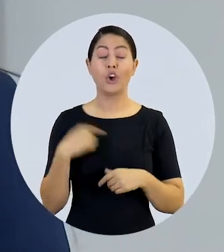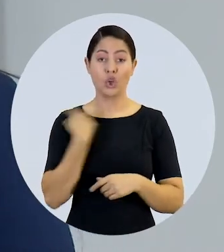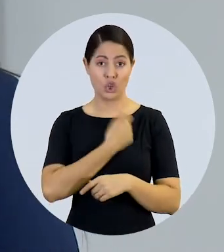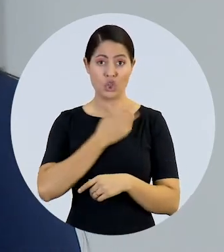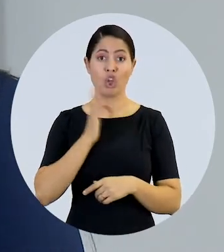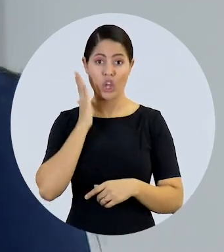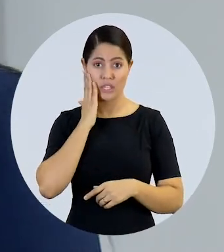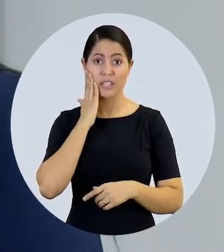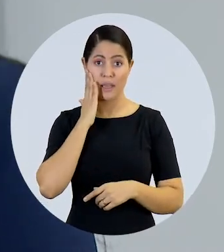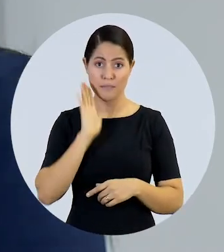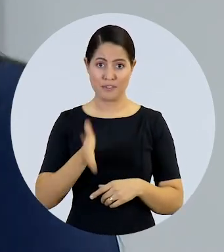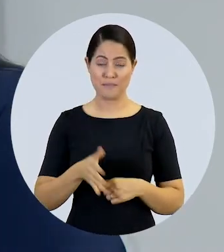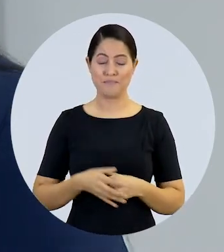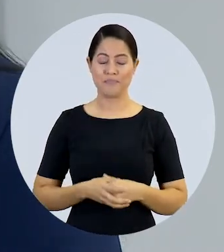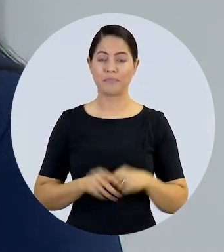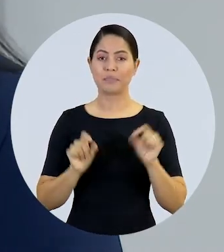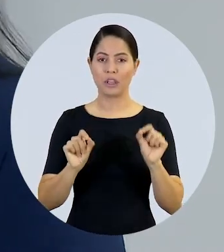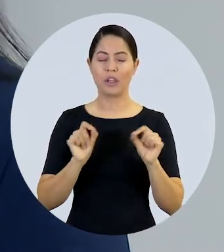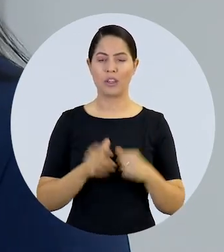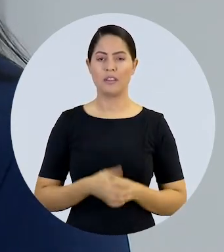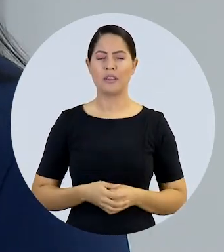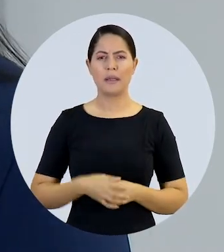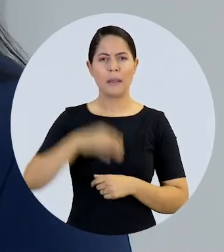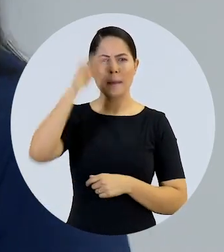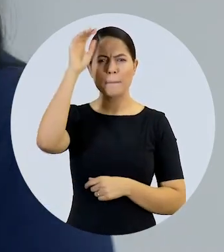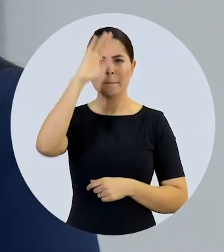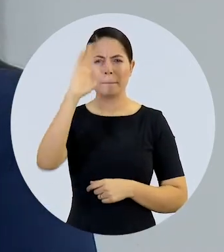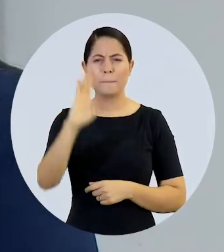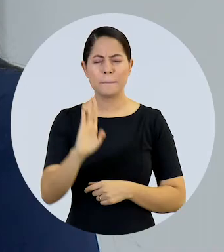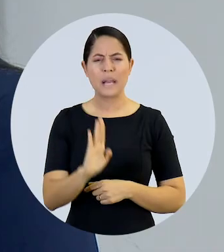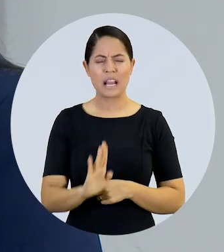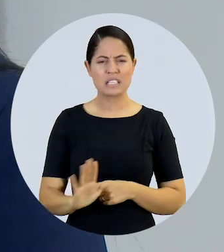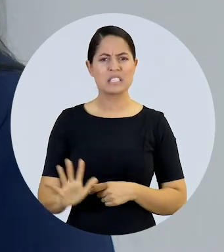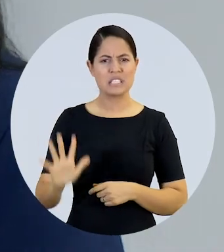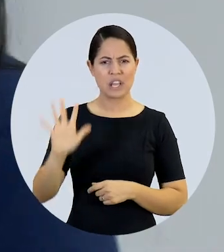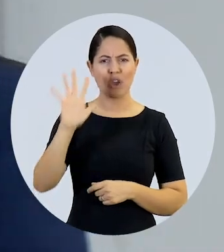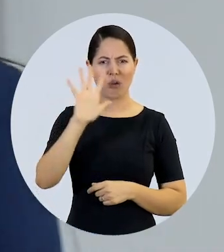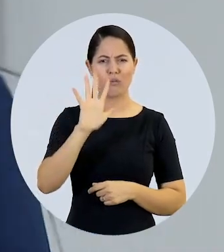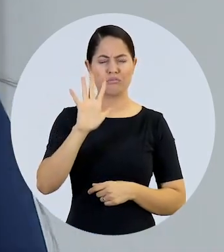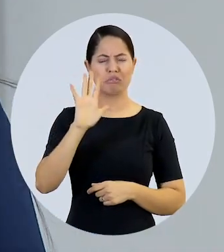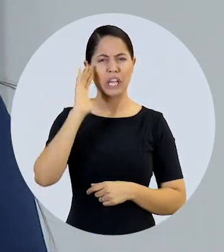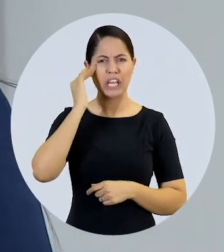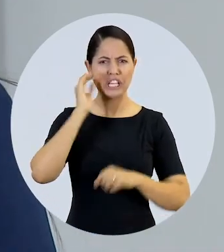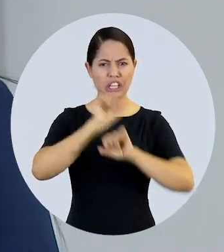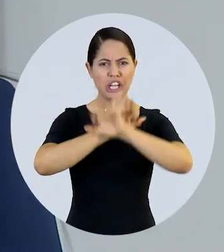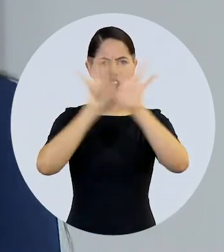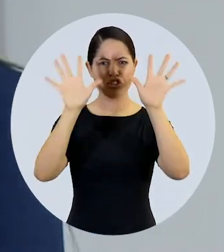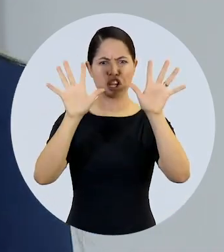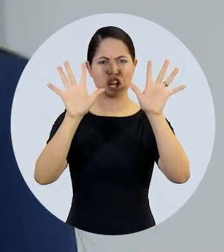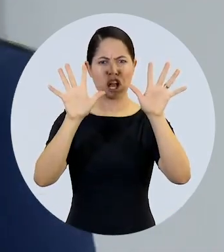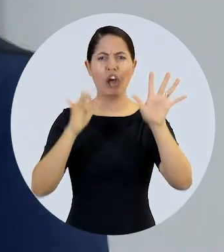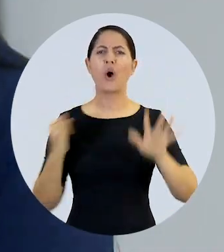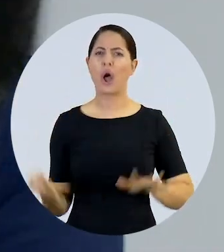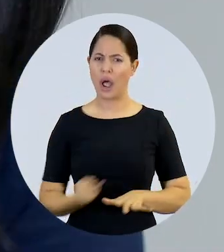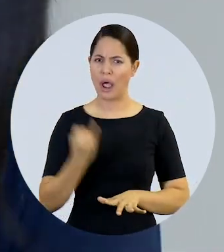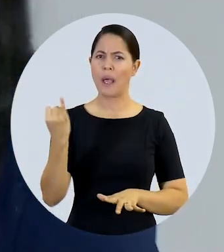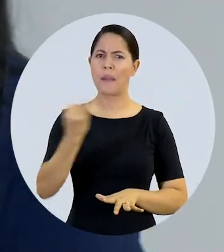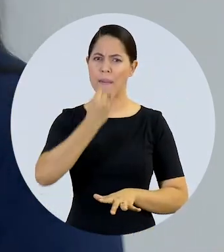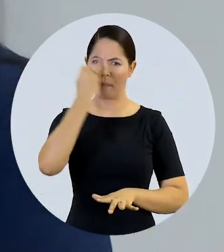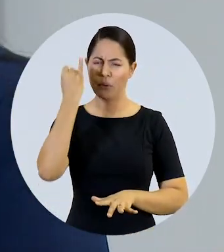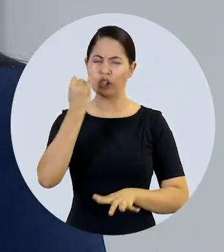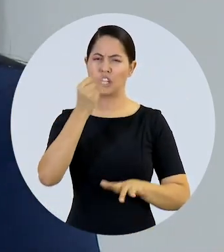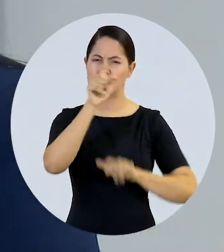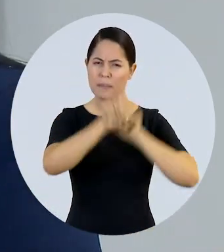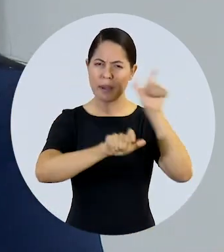uma pergunta que a gente até já sabe a resposta. Hoje, o Brasil entende o que é e a